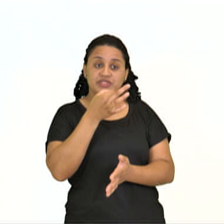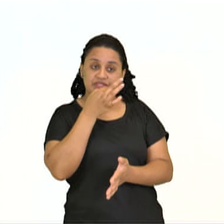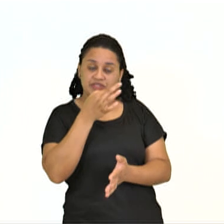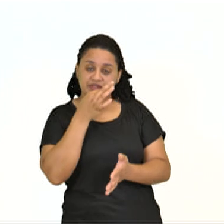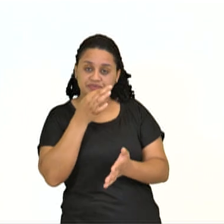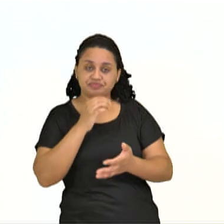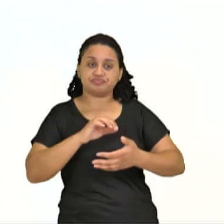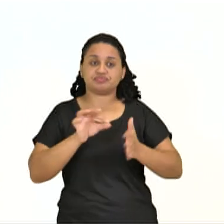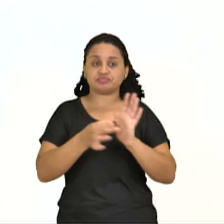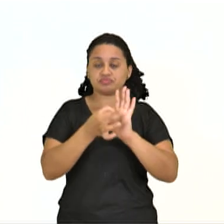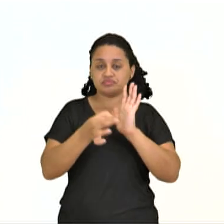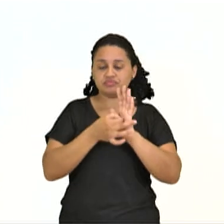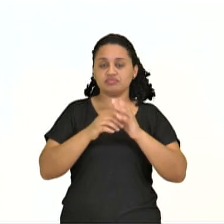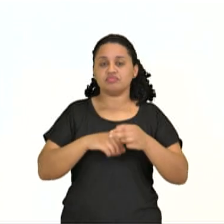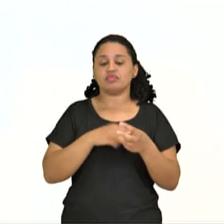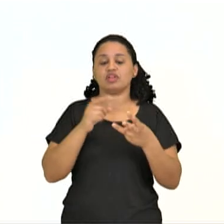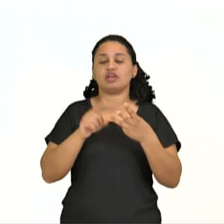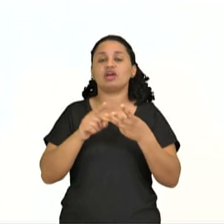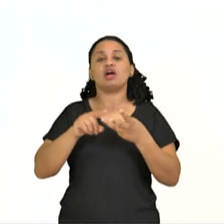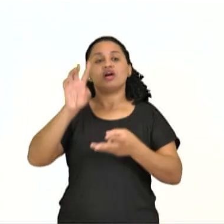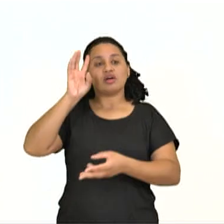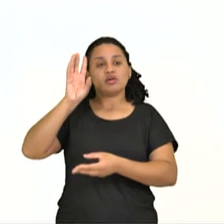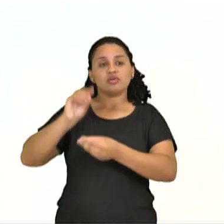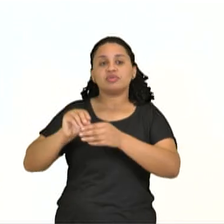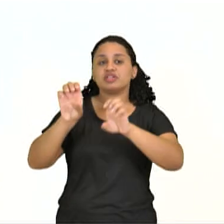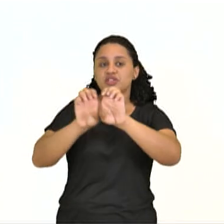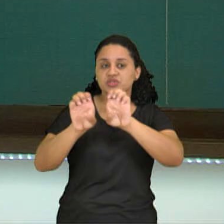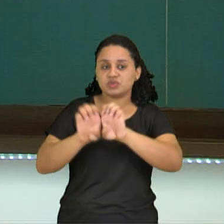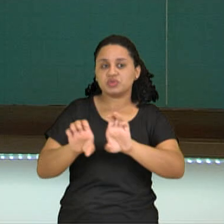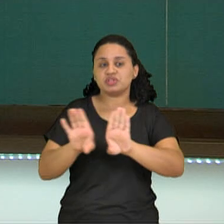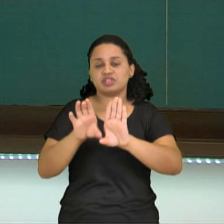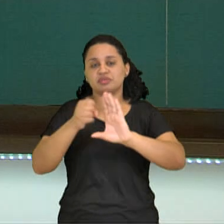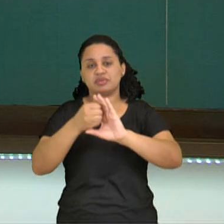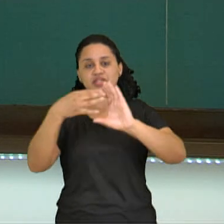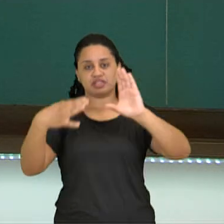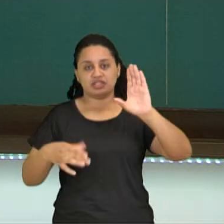as características deste gênero. Vamos lá?